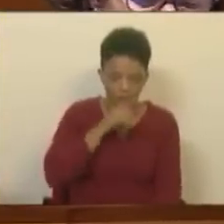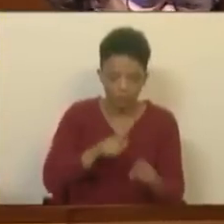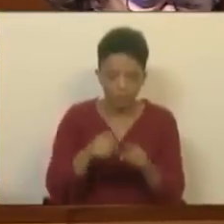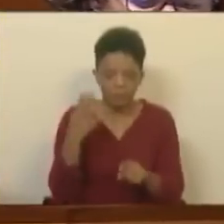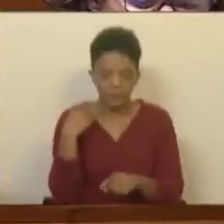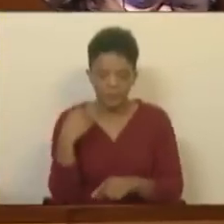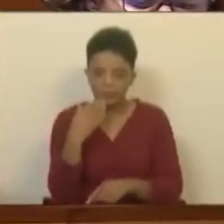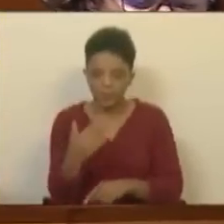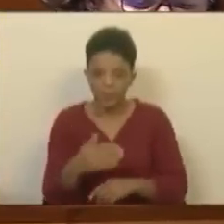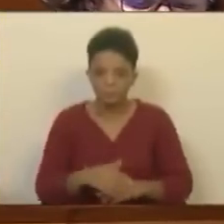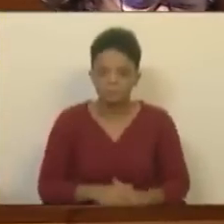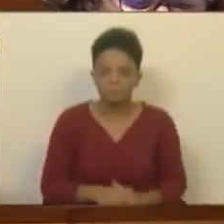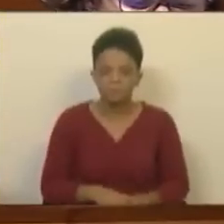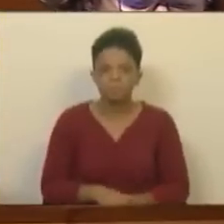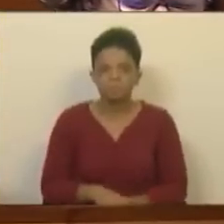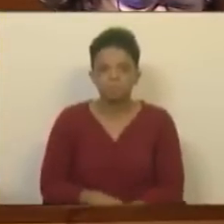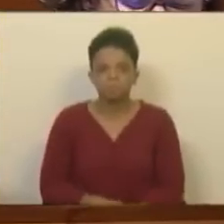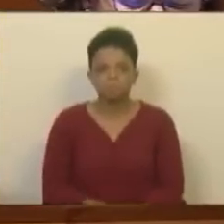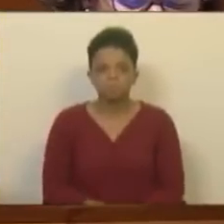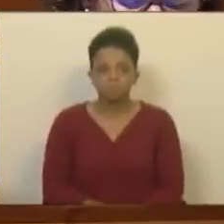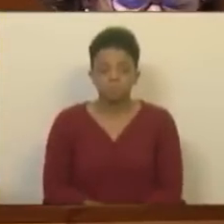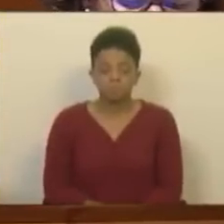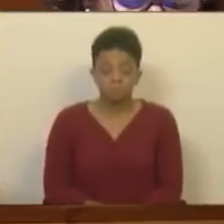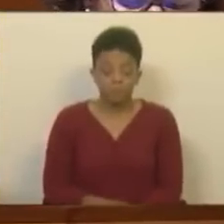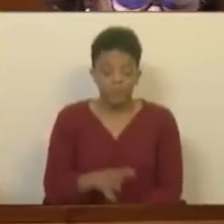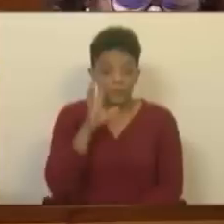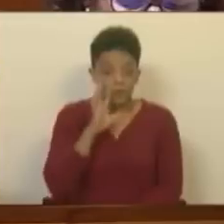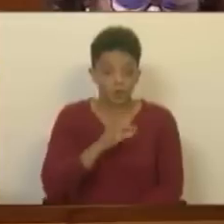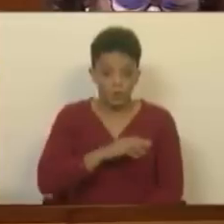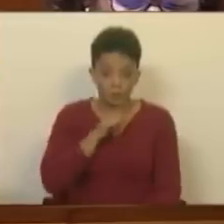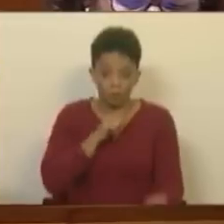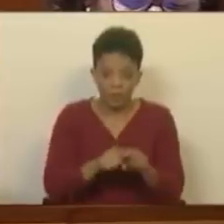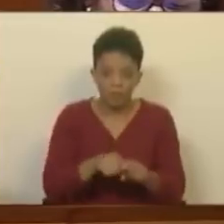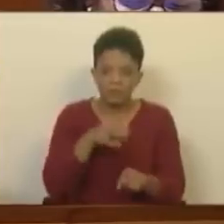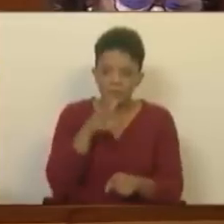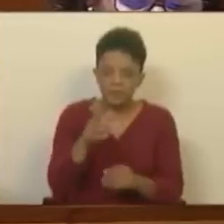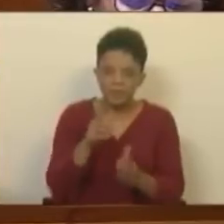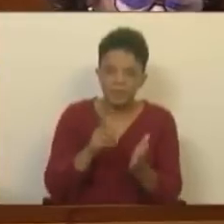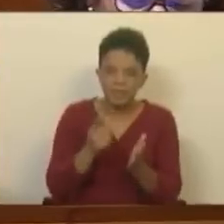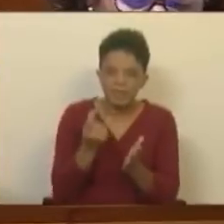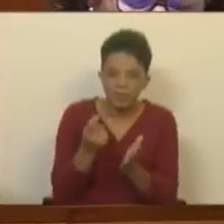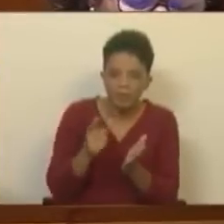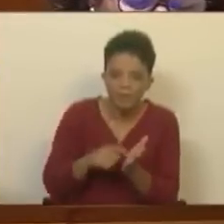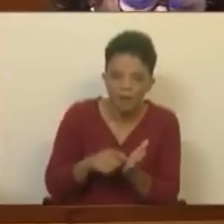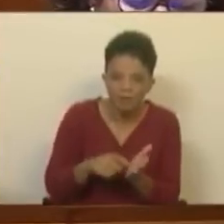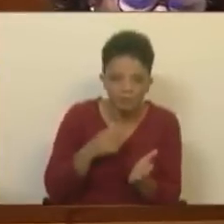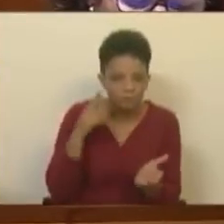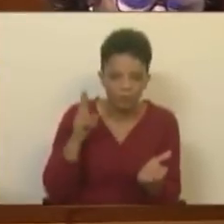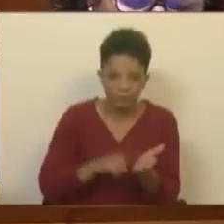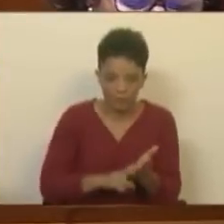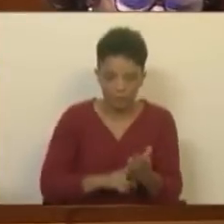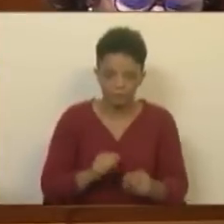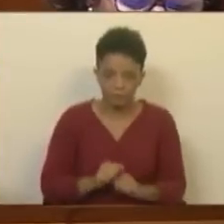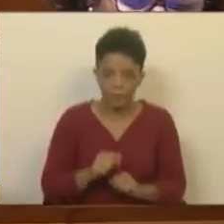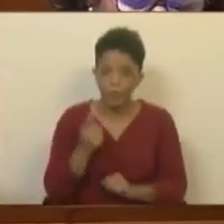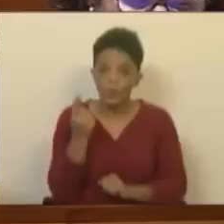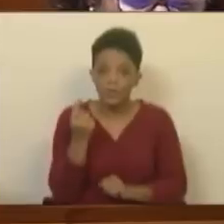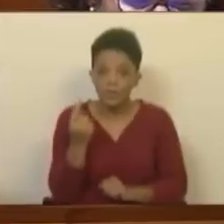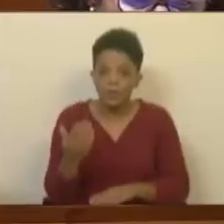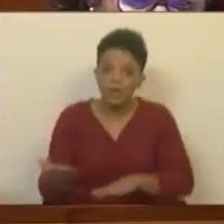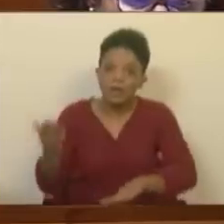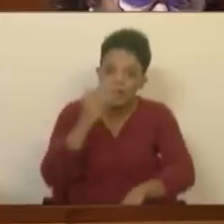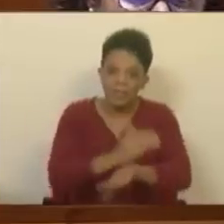Catarina Martins estamos aqui me diz não é correto dizer que faltou a verba verba foi predefinida